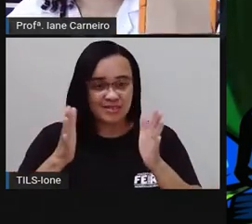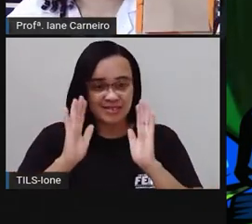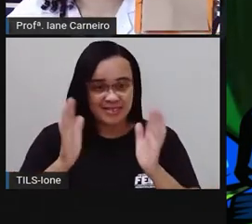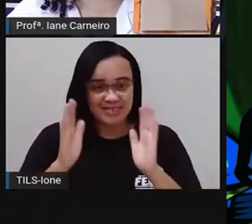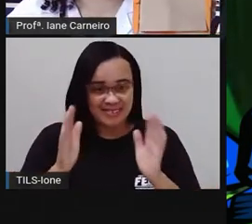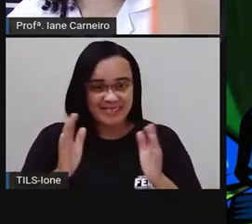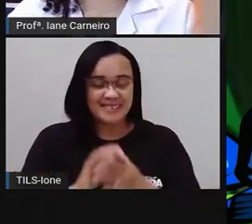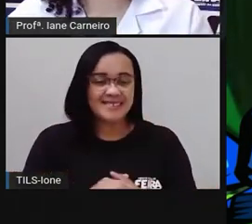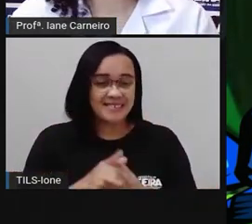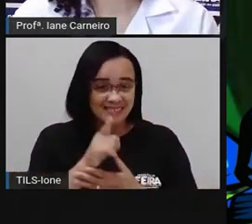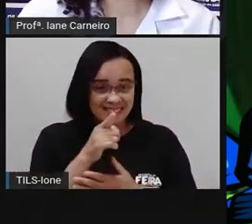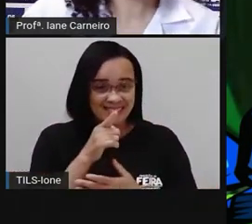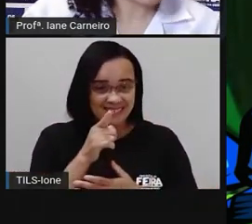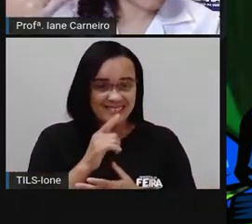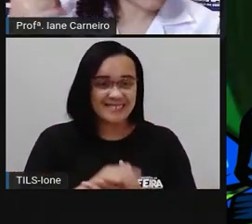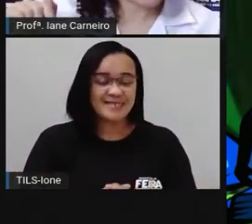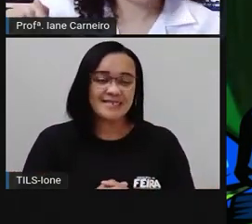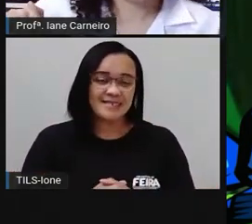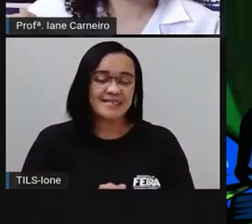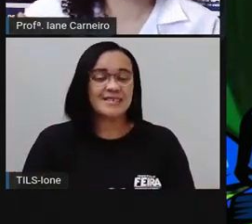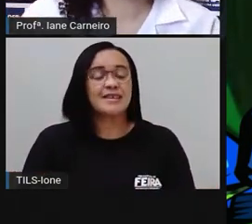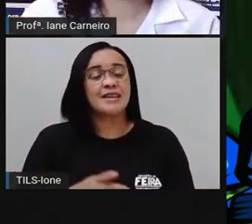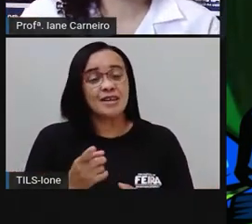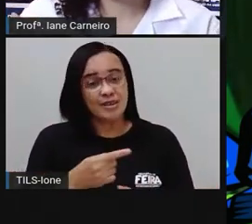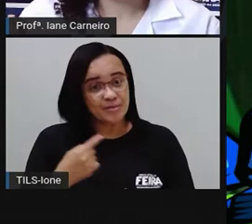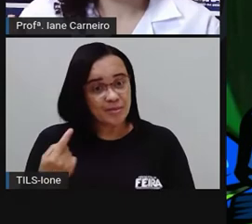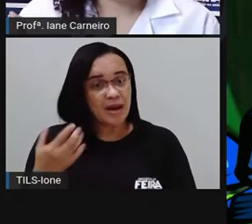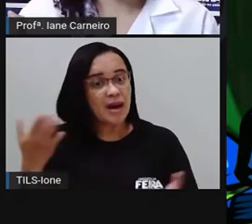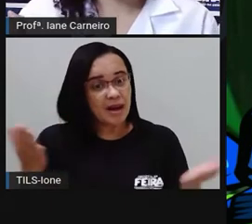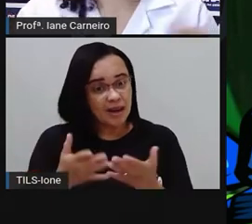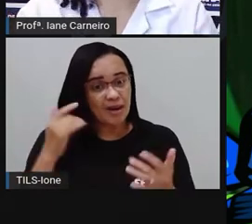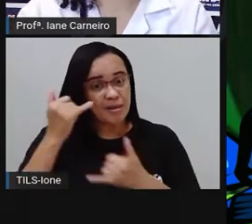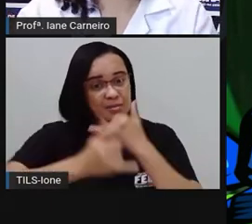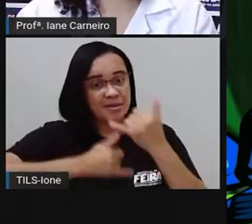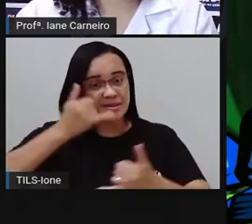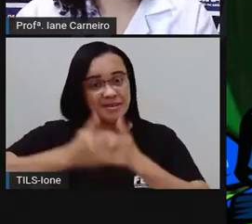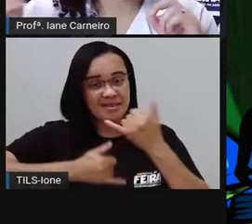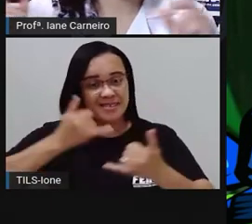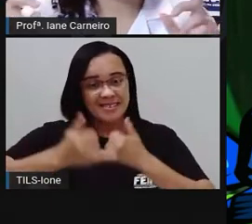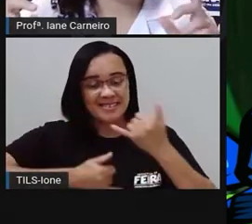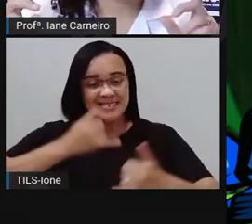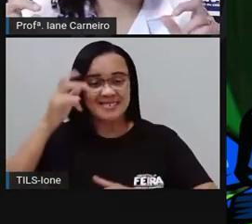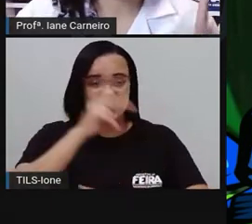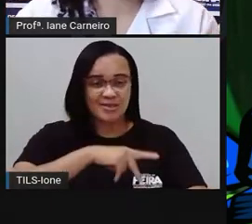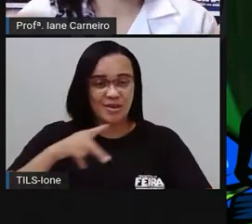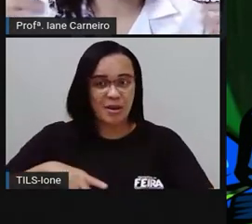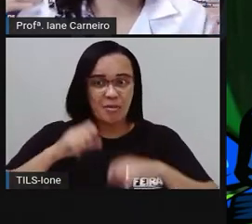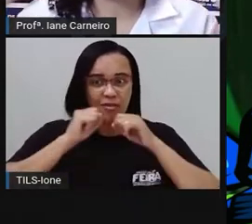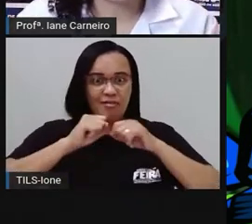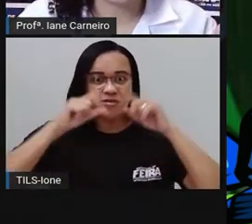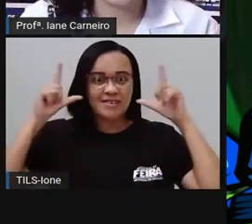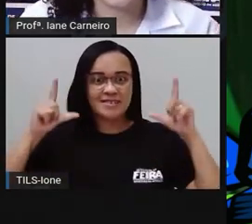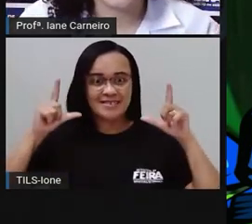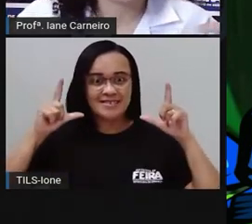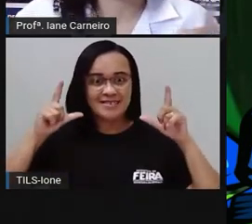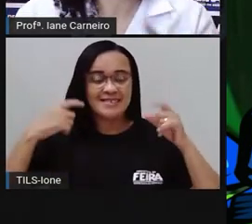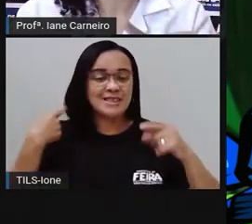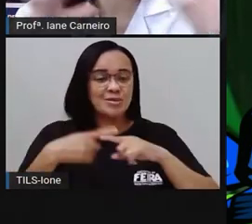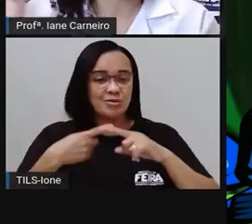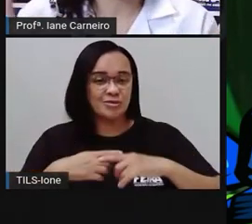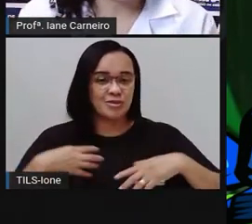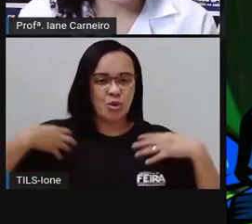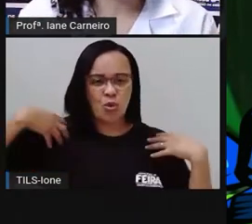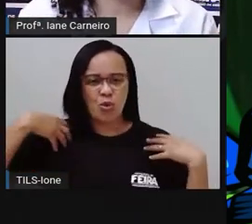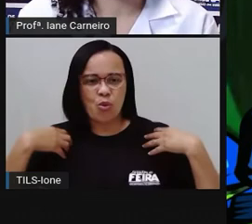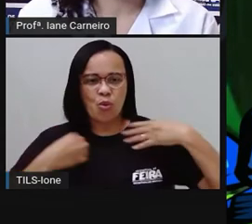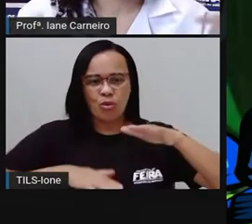O porta-retrato. Vocês vão poder brincar aqui com a Pro agora. Então, ó, fiquem alertas aí, que a gente agora vai movimentar o corpo